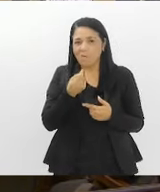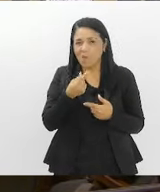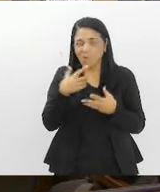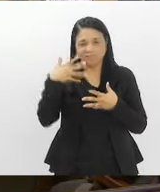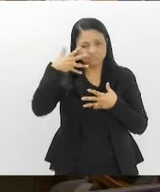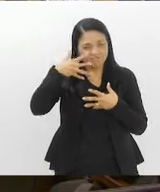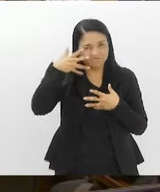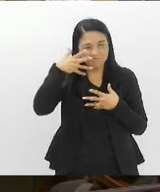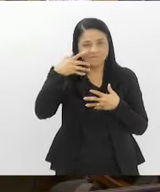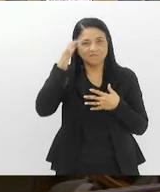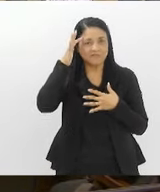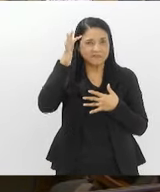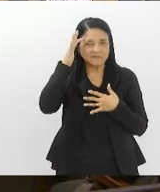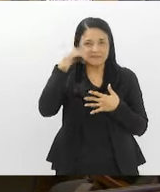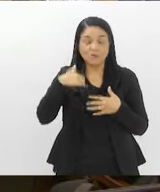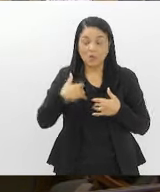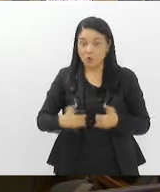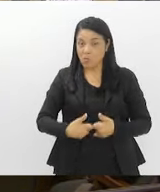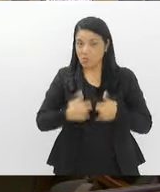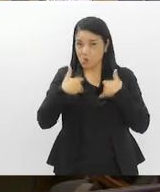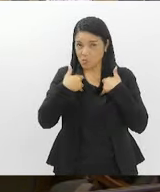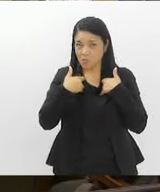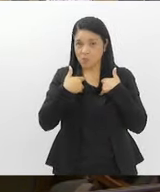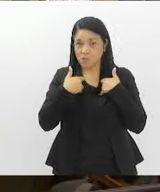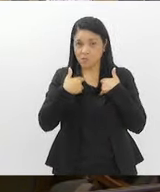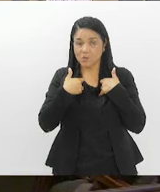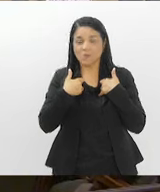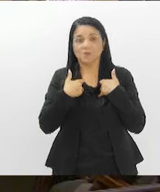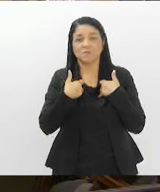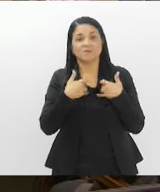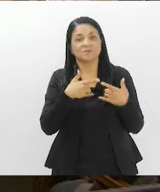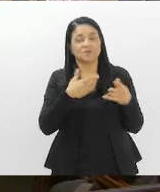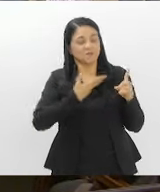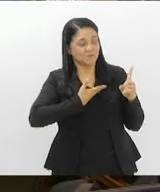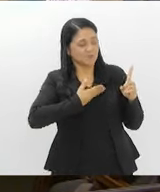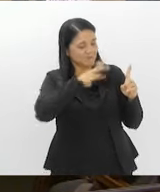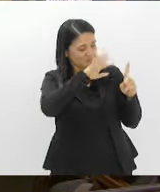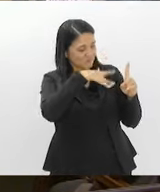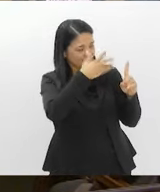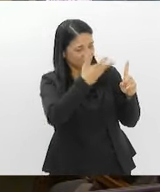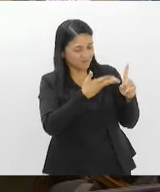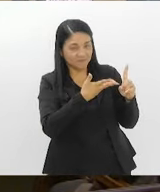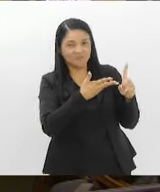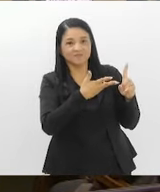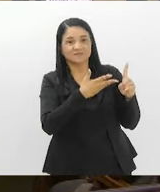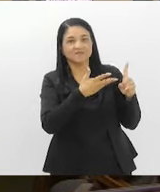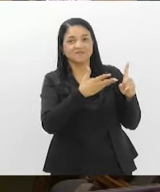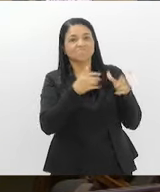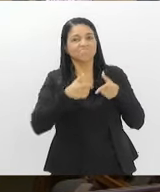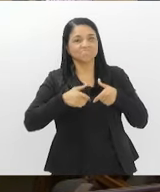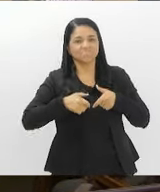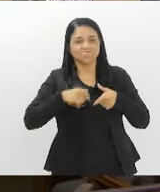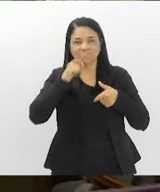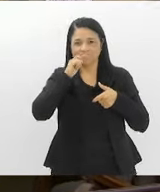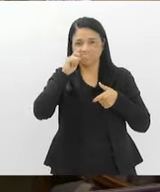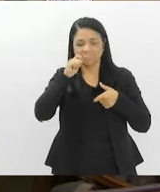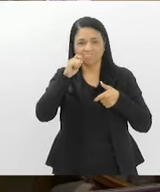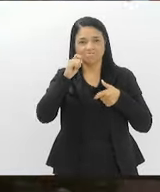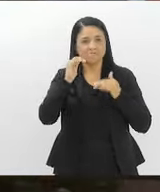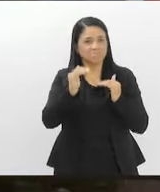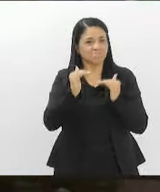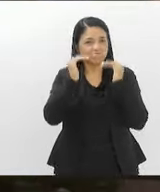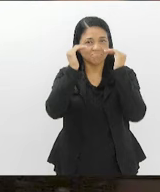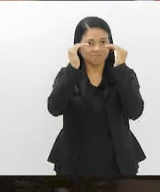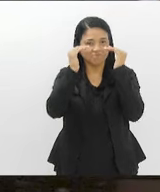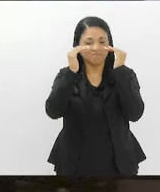ação. Então, me orgulha muito, companheiro Cláudio Magna Vita, poder conceder a maior honraria deste Parlamento, que é a